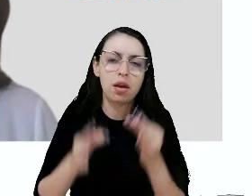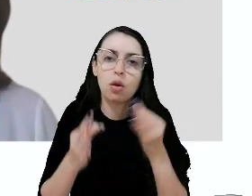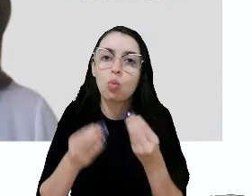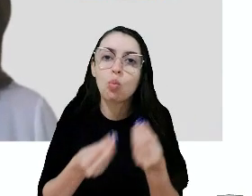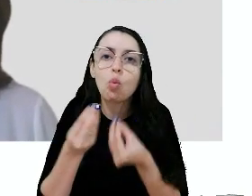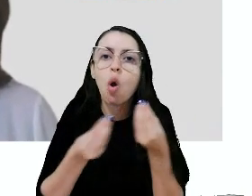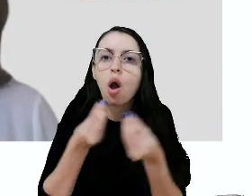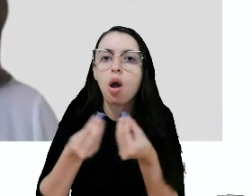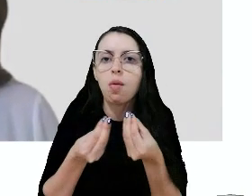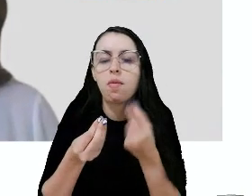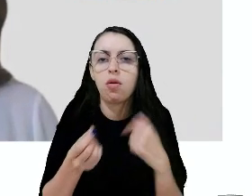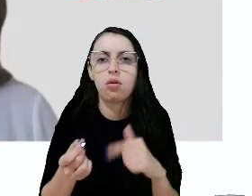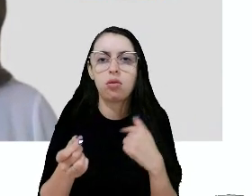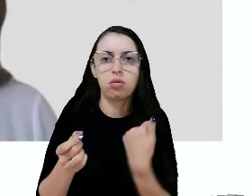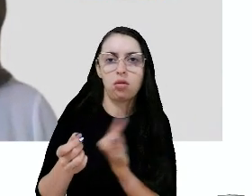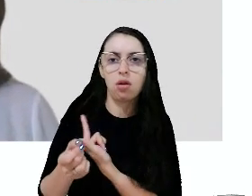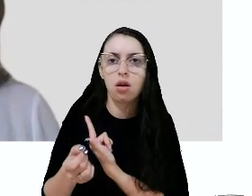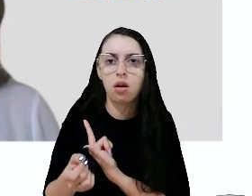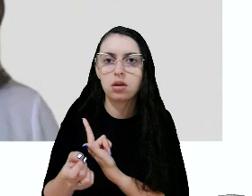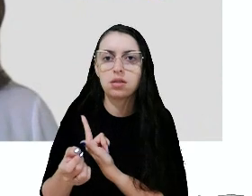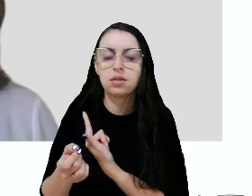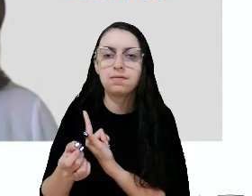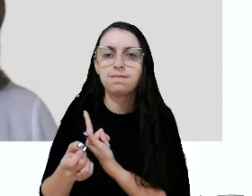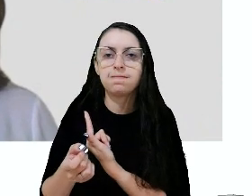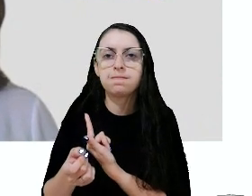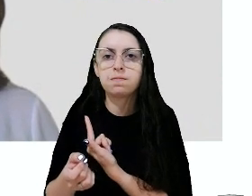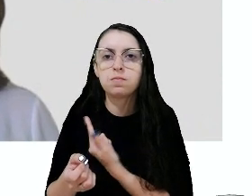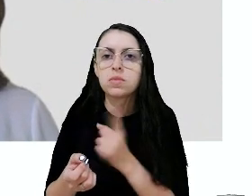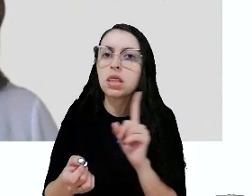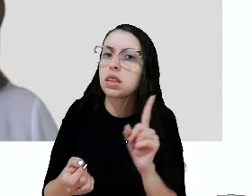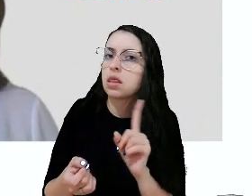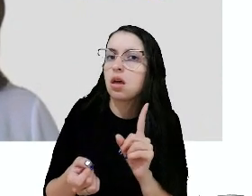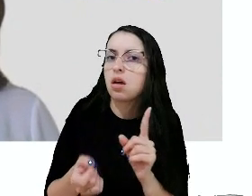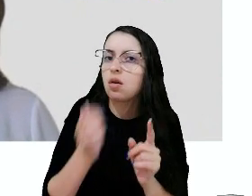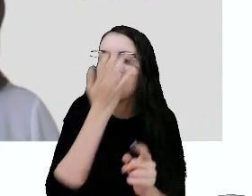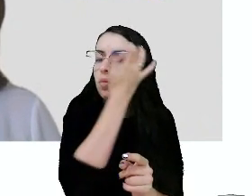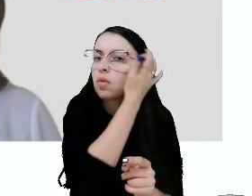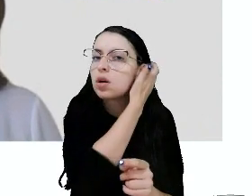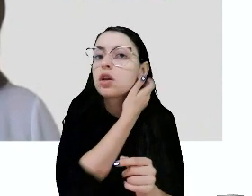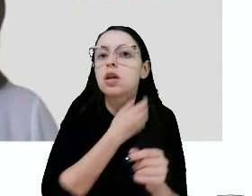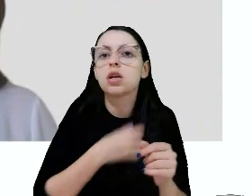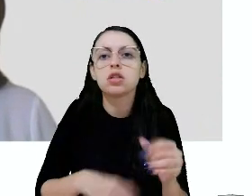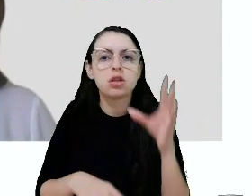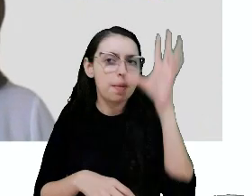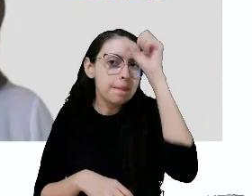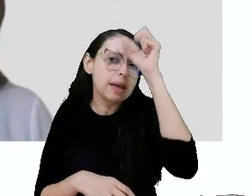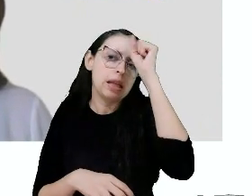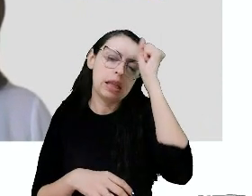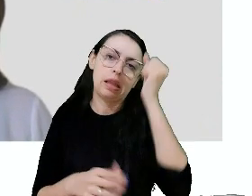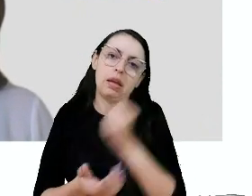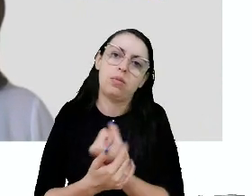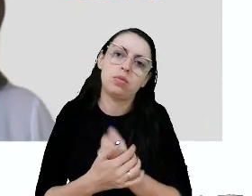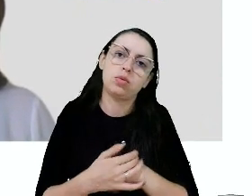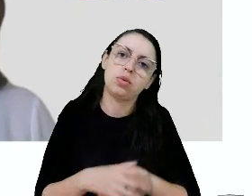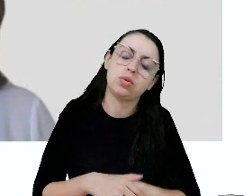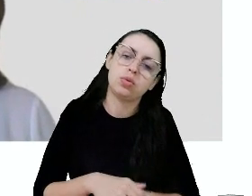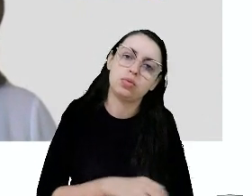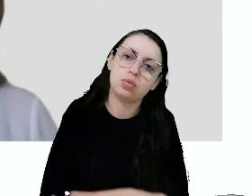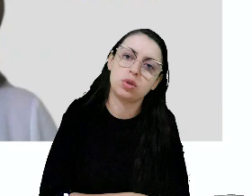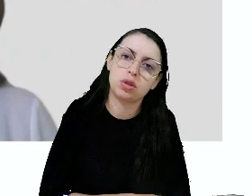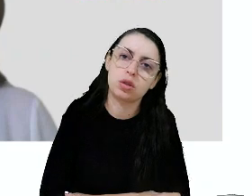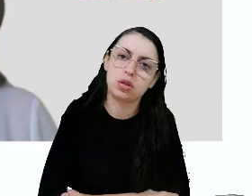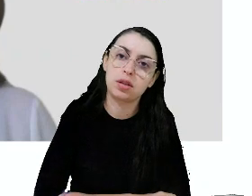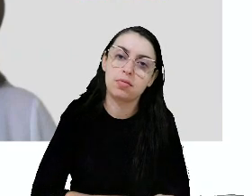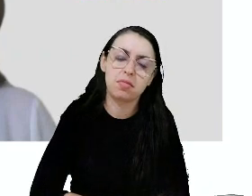verificar de que maneira nós, e aí eu uso apesar, que não o que a gente estudou, que não nós estávamos